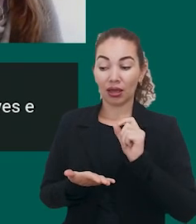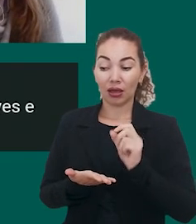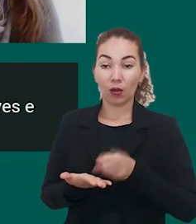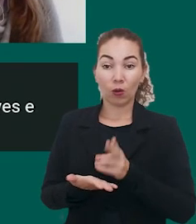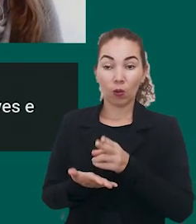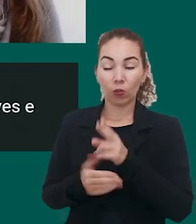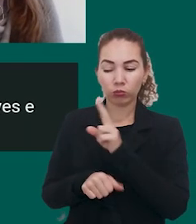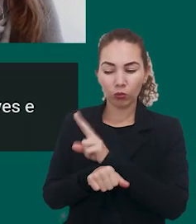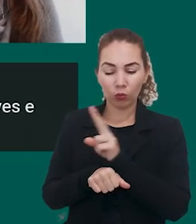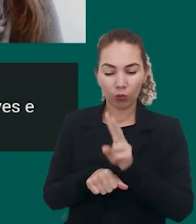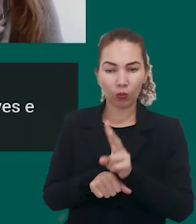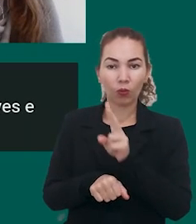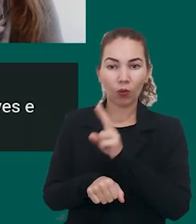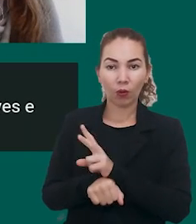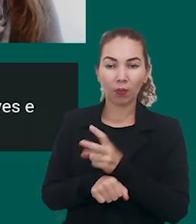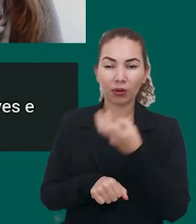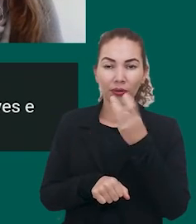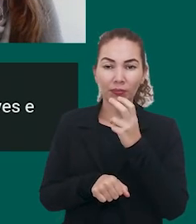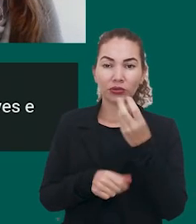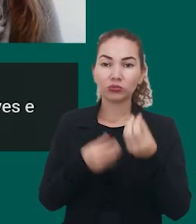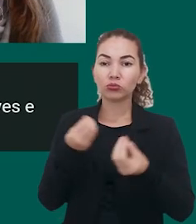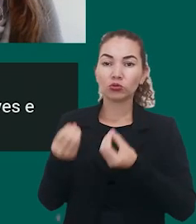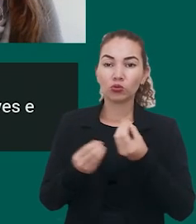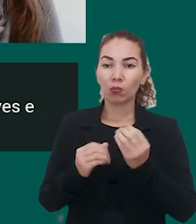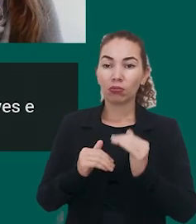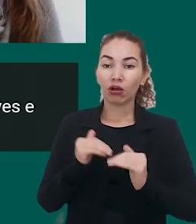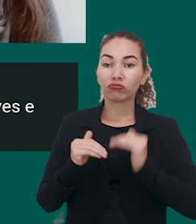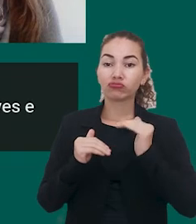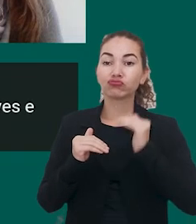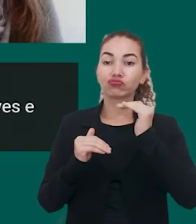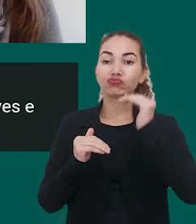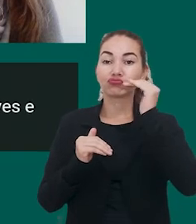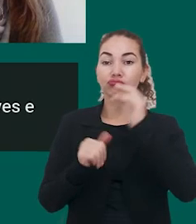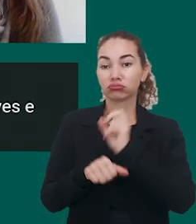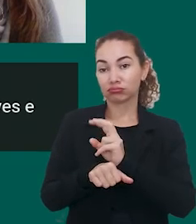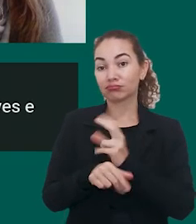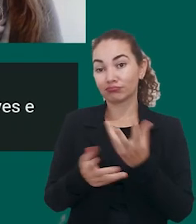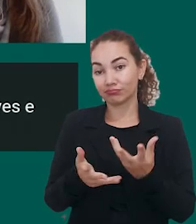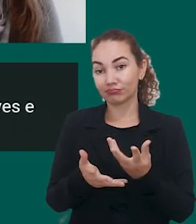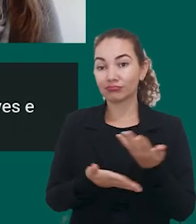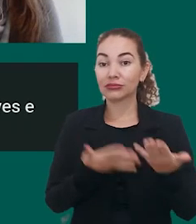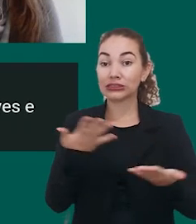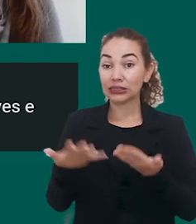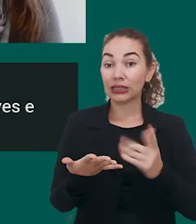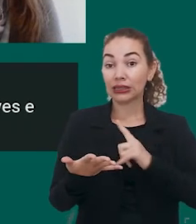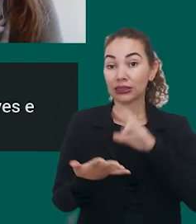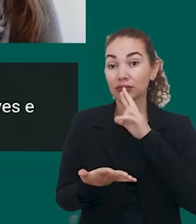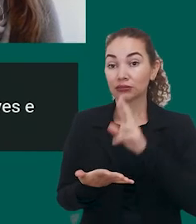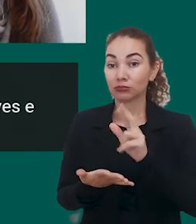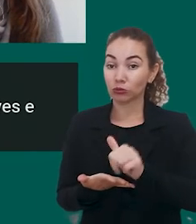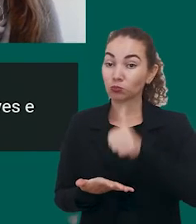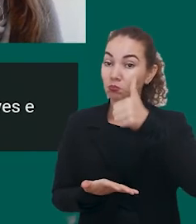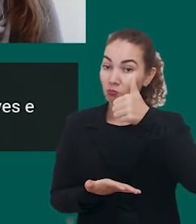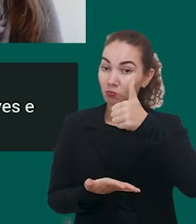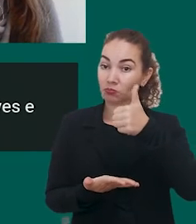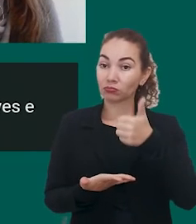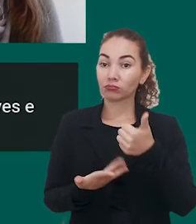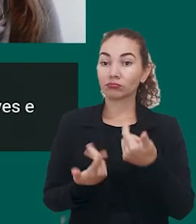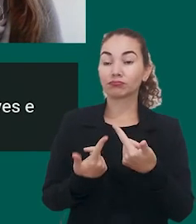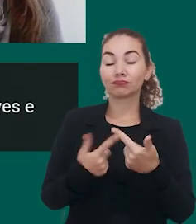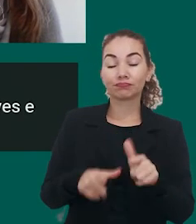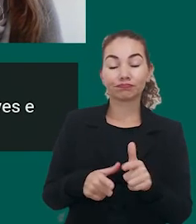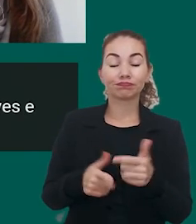continuam observando e vendo como tende a ser a evolução desses indivíduos, né? E aí talvez a gente tenha respostas melhores. Mas a